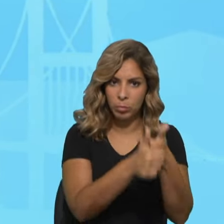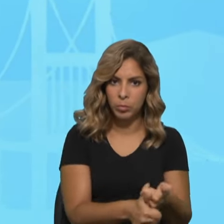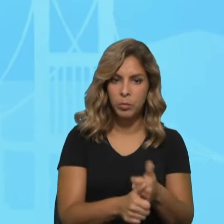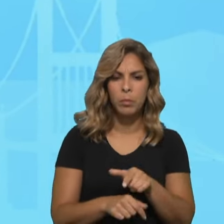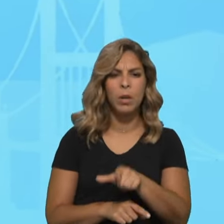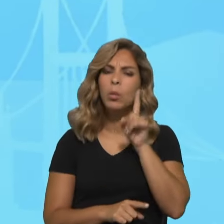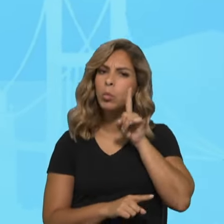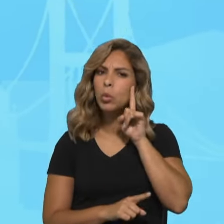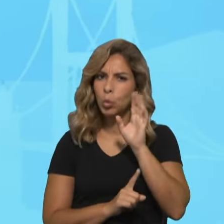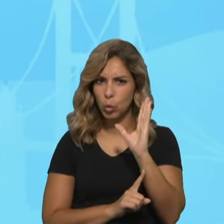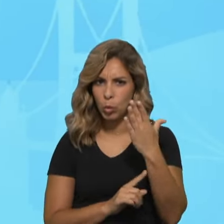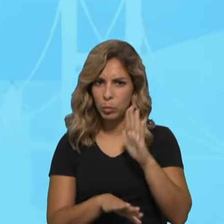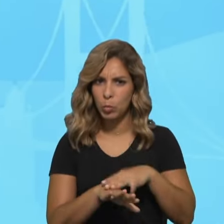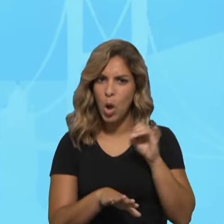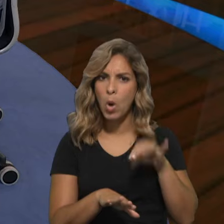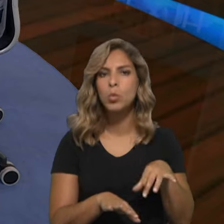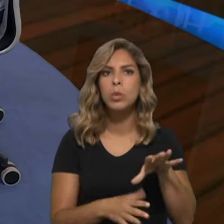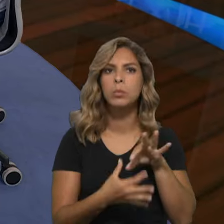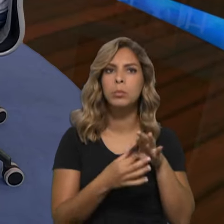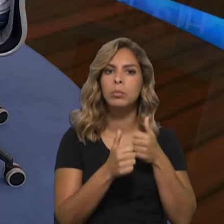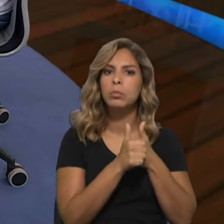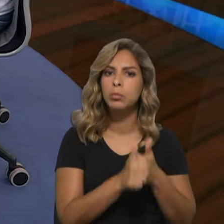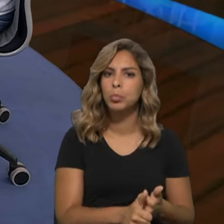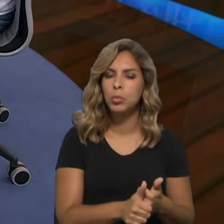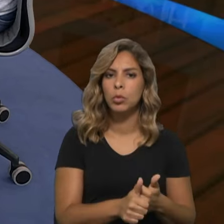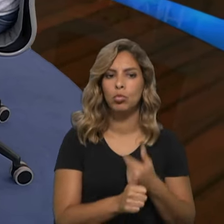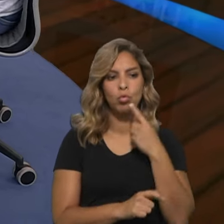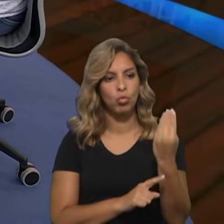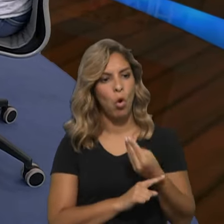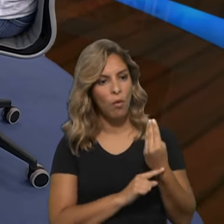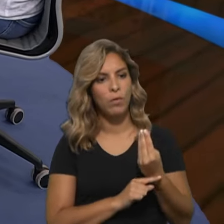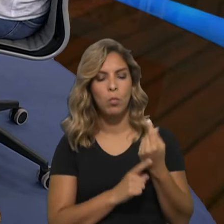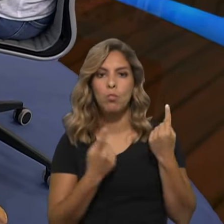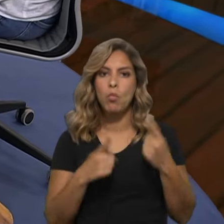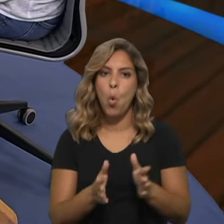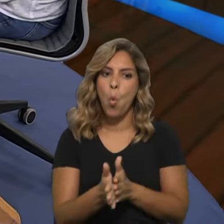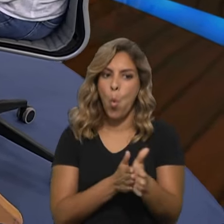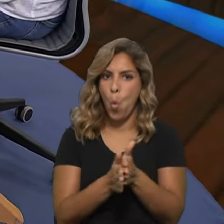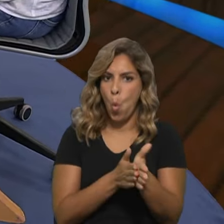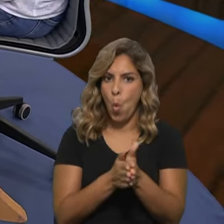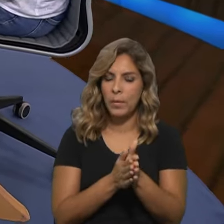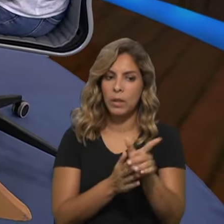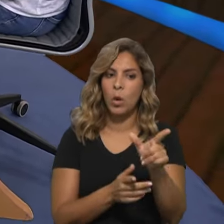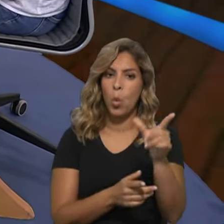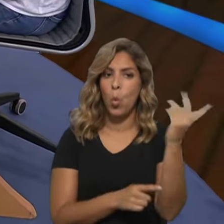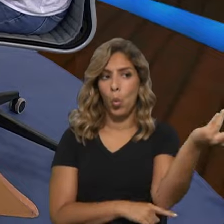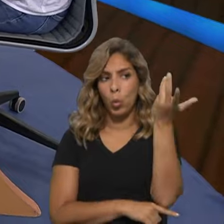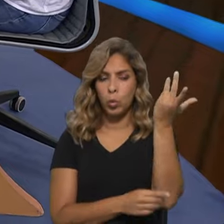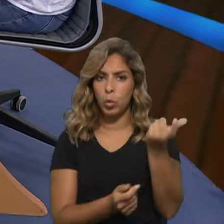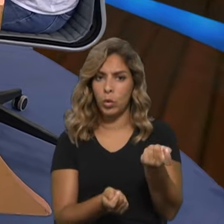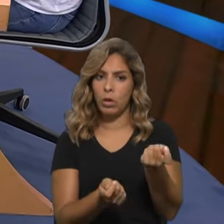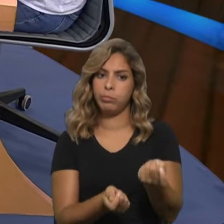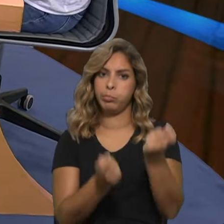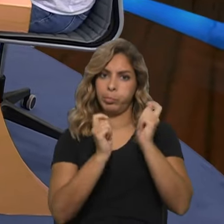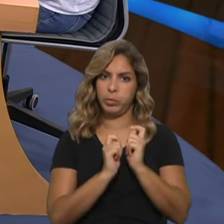importante no momento em que parece que se quer colocar os jovens apenas como consumidores de uma determinada cultura não é ou de uma forma de